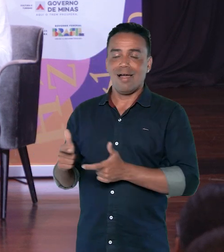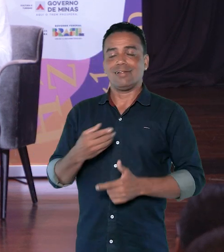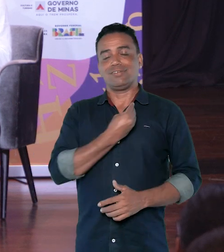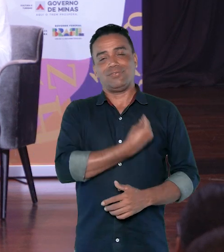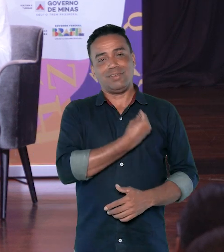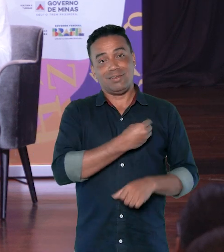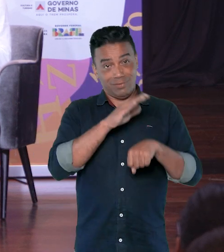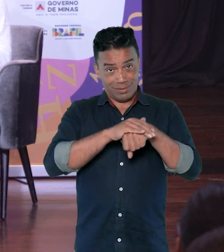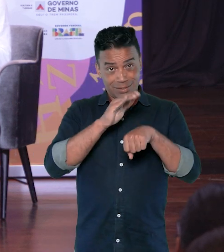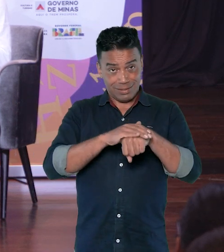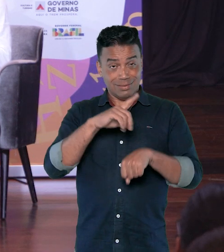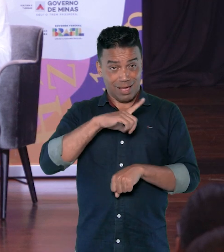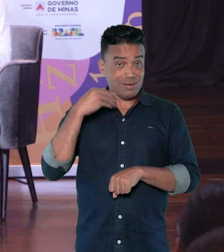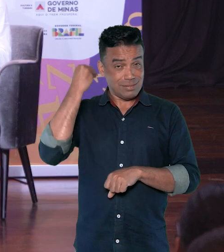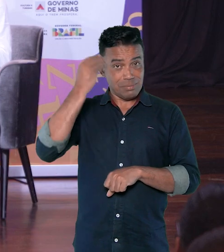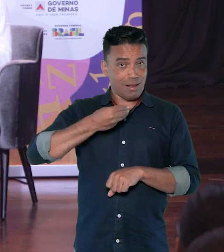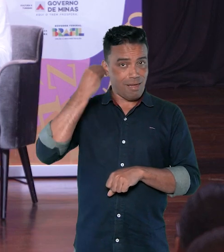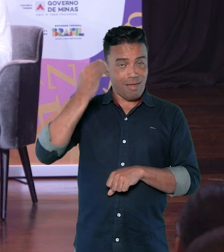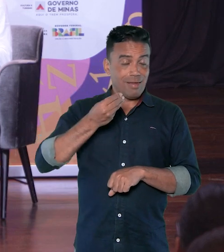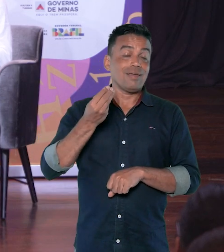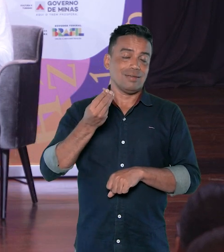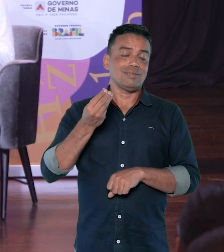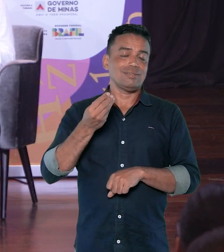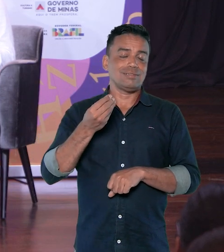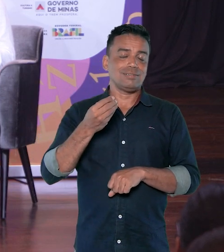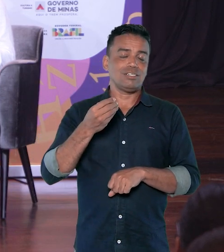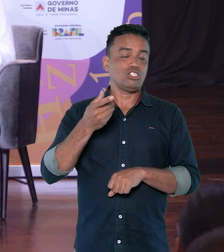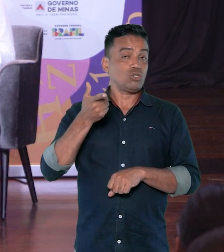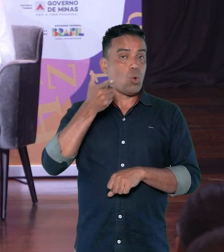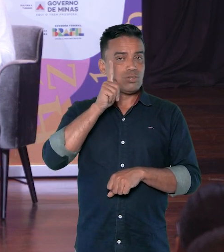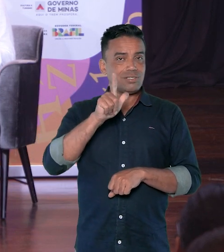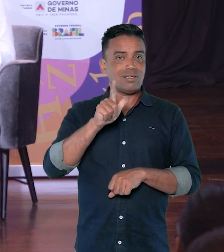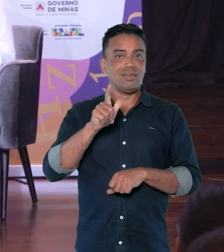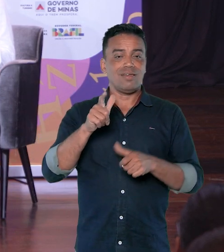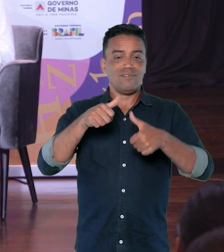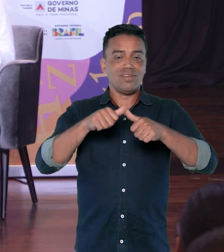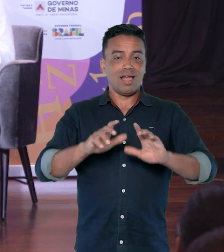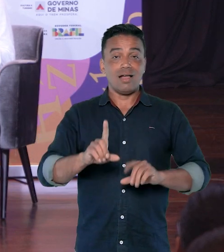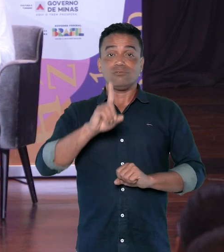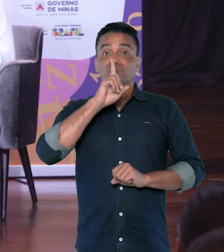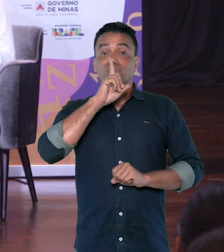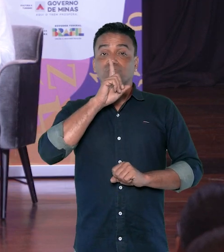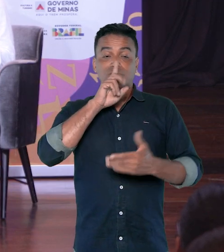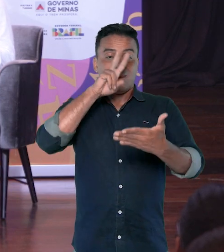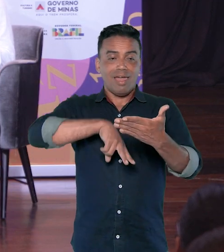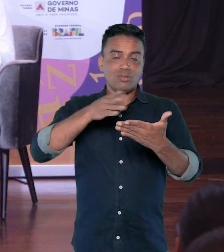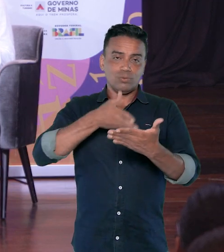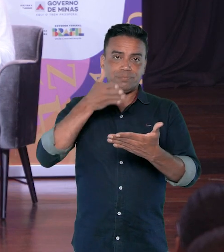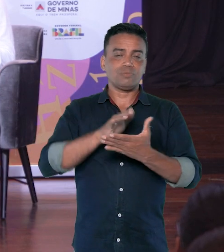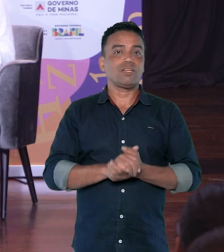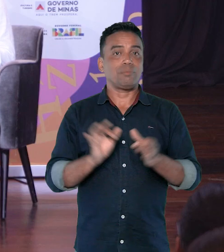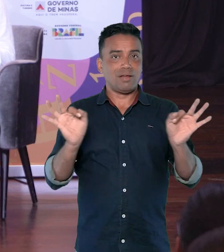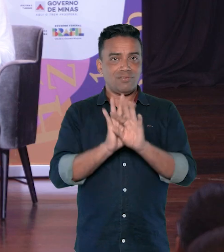Será que eles têm esse momento de ter esse silêncio com o livro? Né? E para terminar, a gente também tem uma